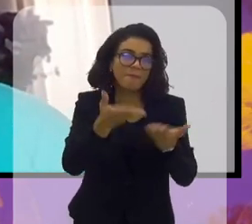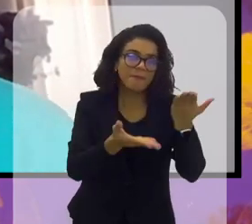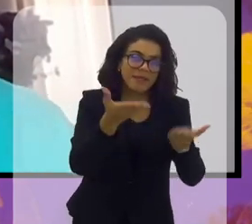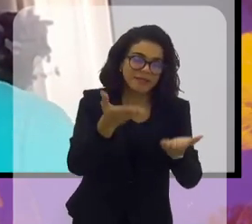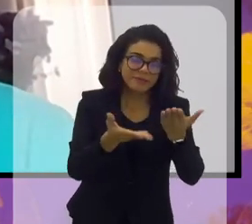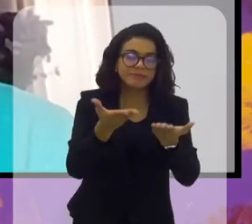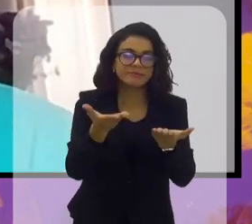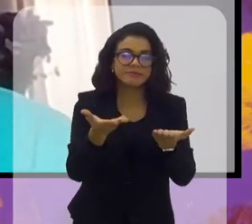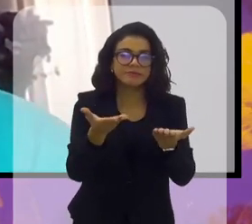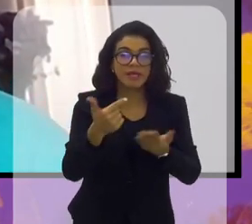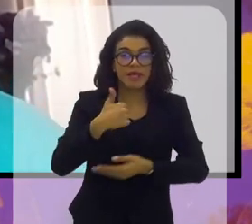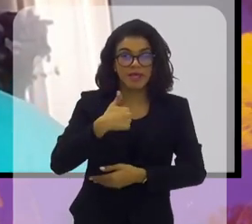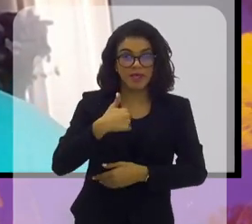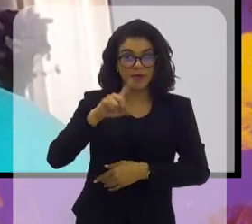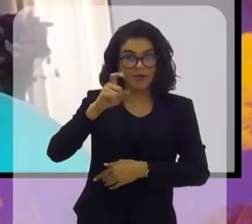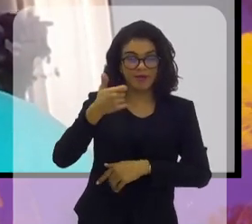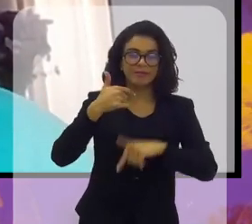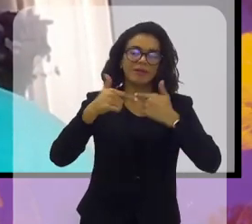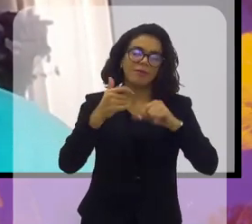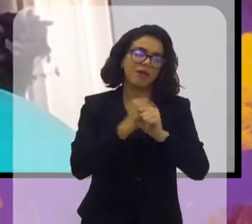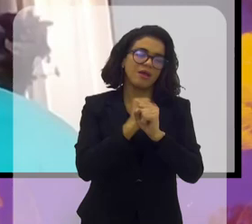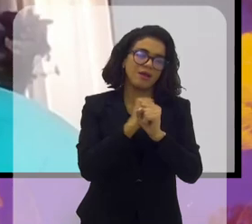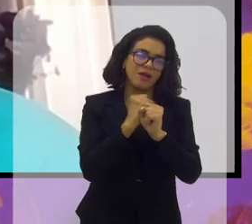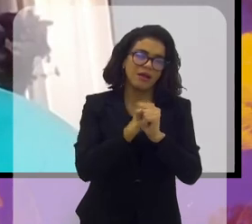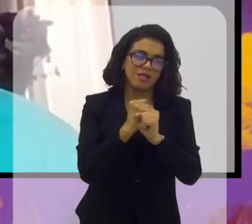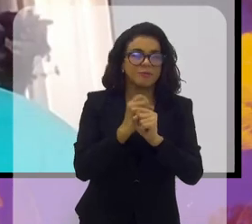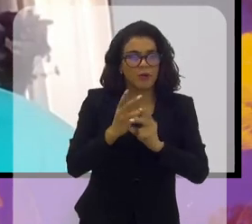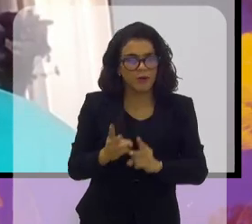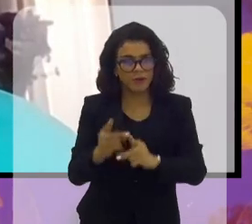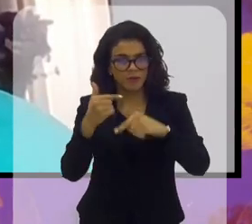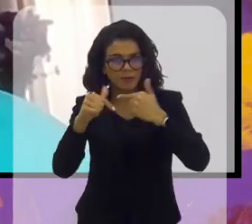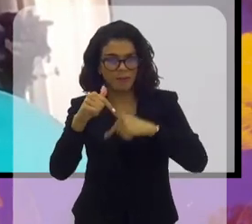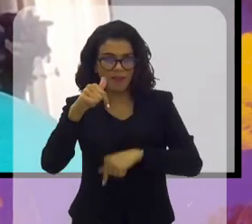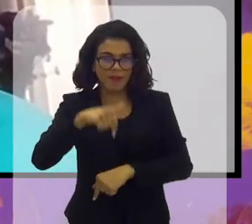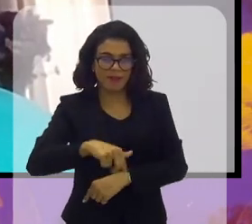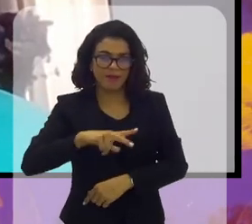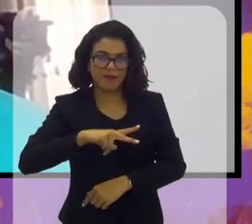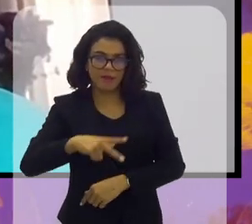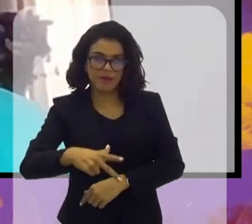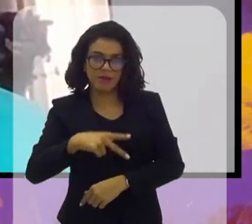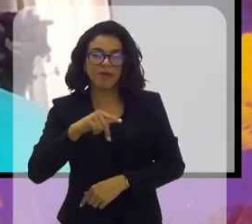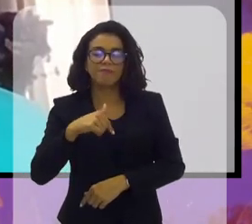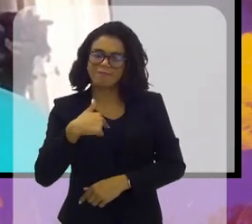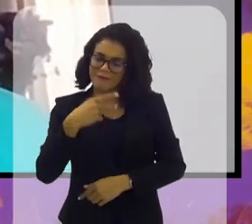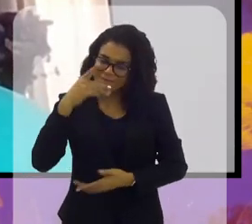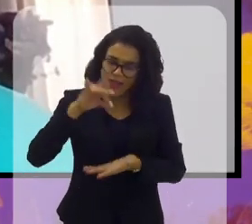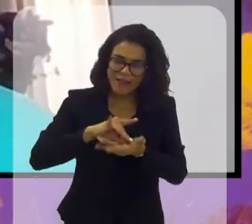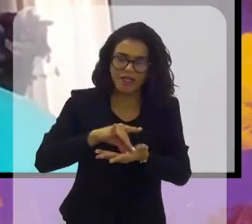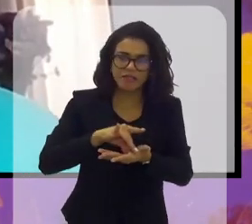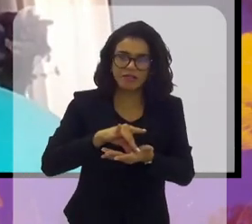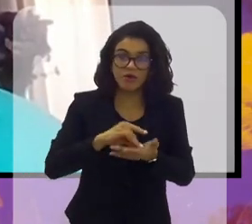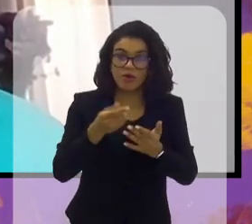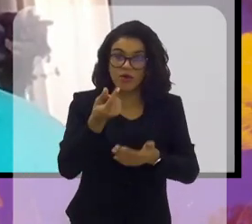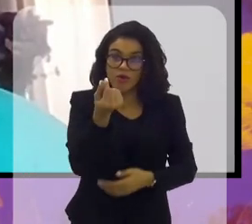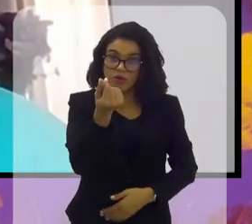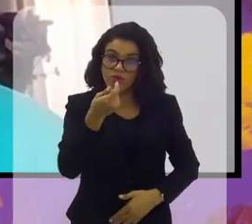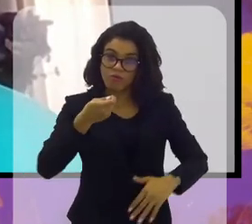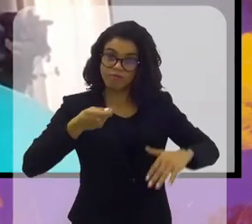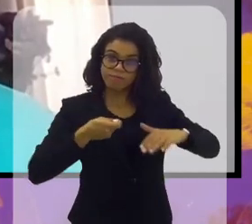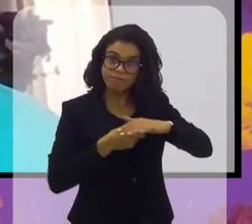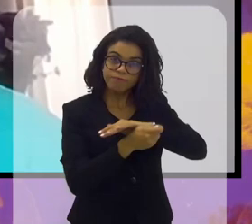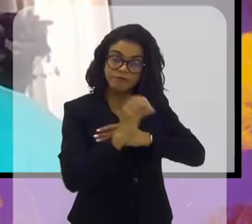um tem a sua conjugação de fatores. Agora, eu que trabalhei aí muitos anos e trabalho cá, te digo, com a pureza de